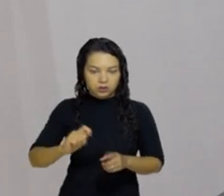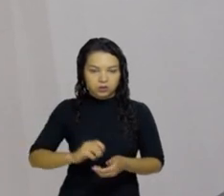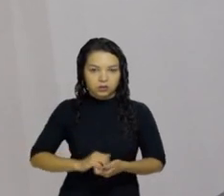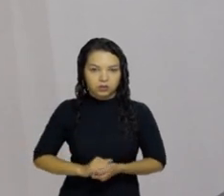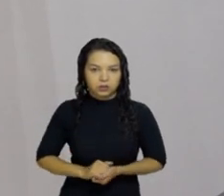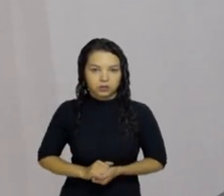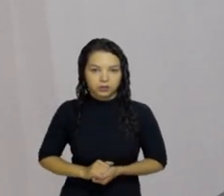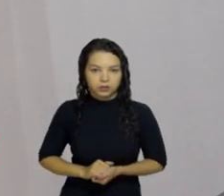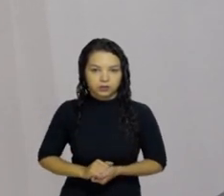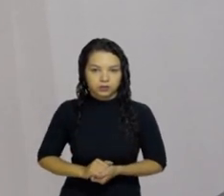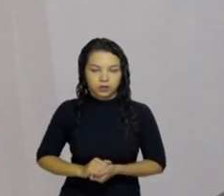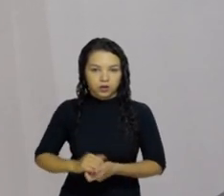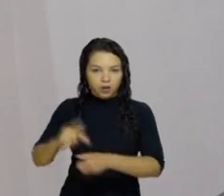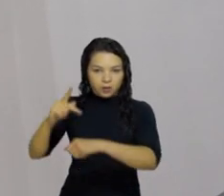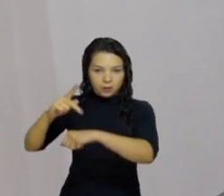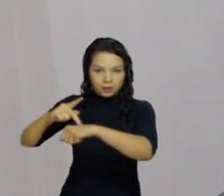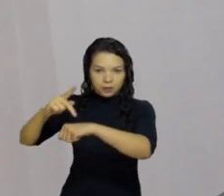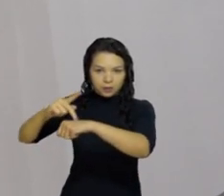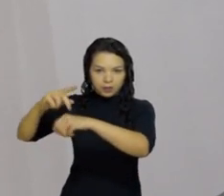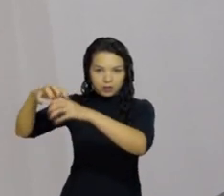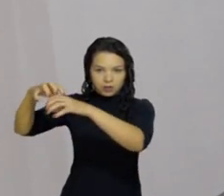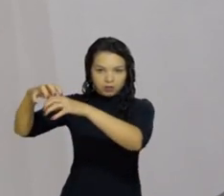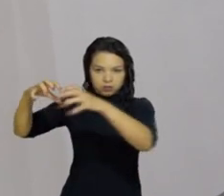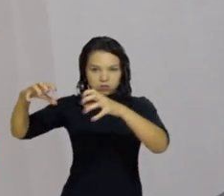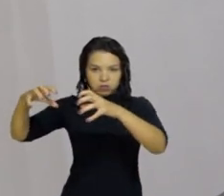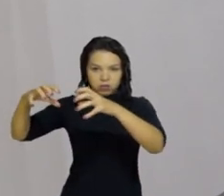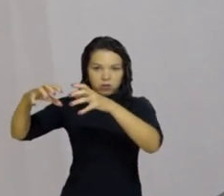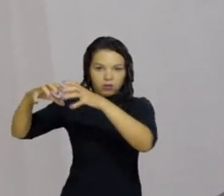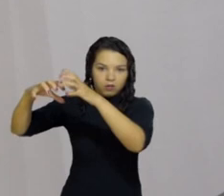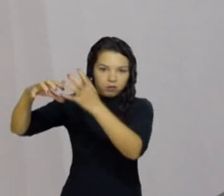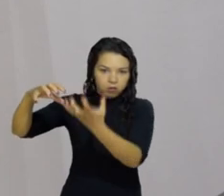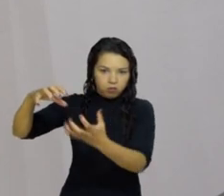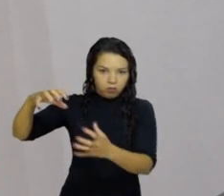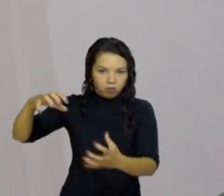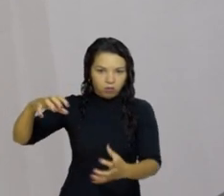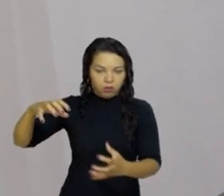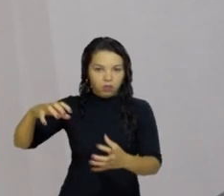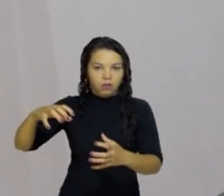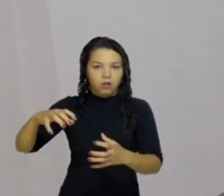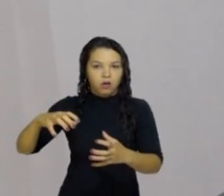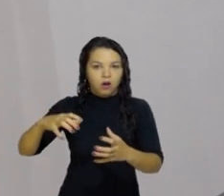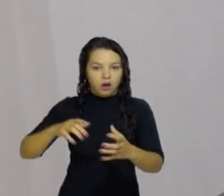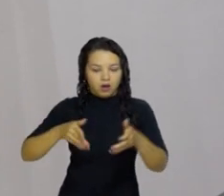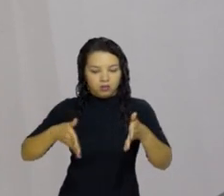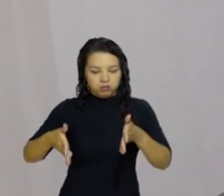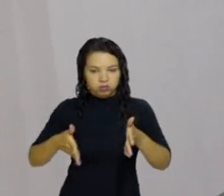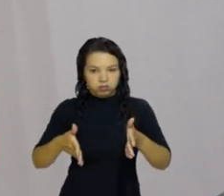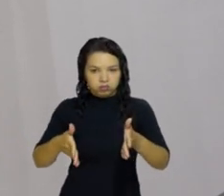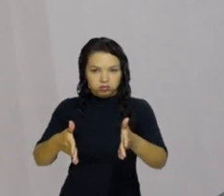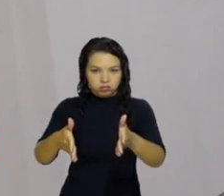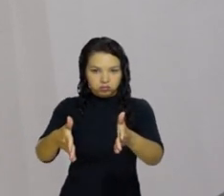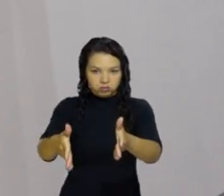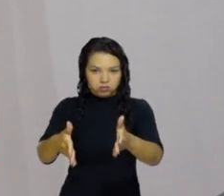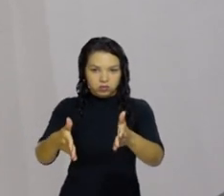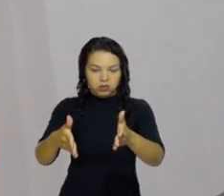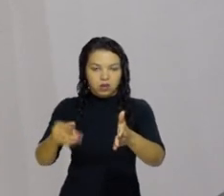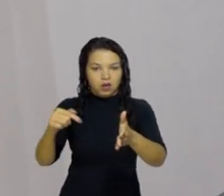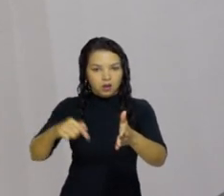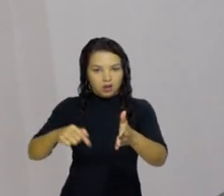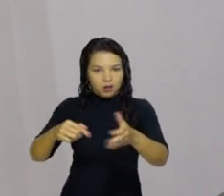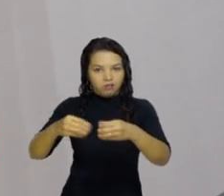rocha interditou o trânsito no Morro dos Cavalos, no quilômetro 234, sentido norte da